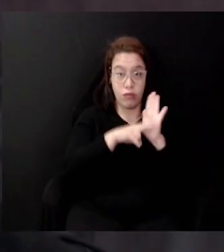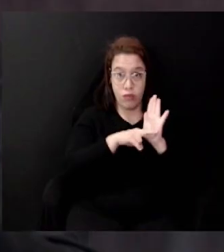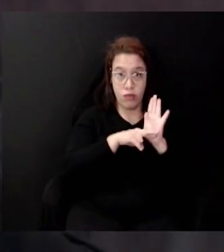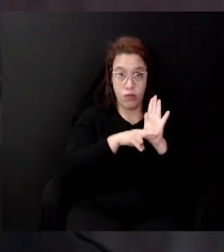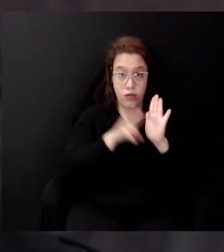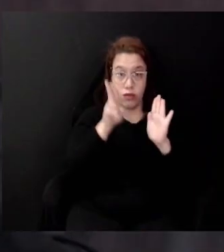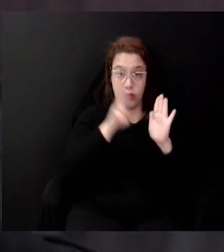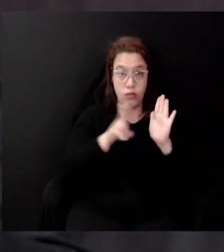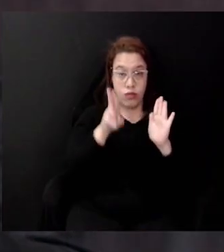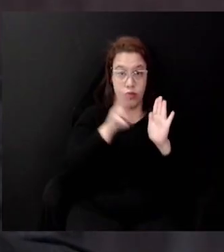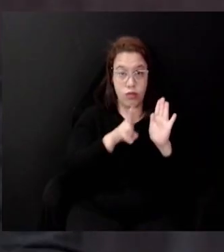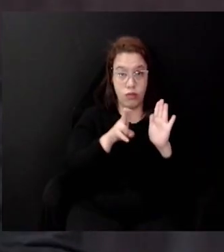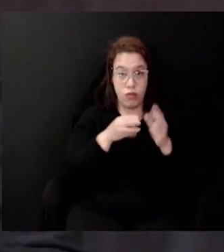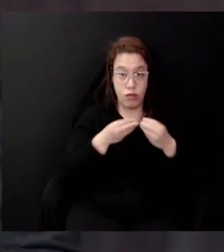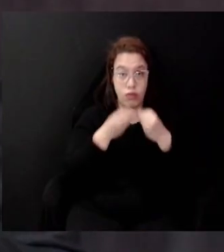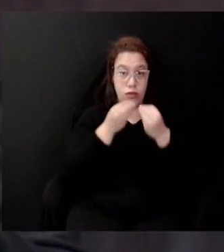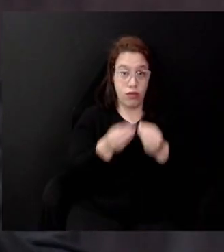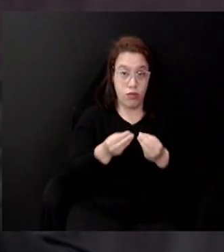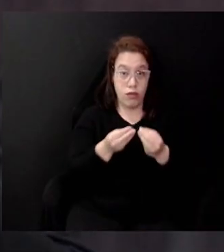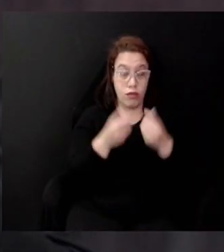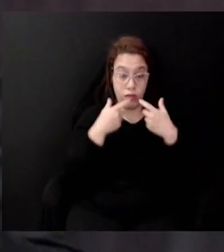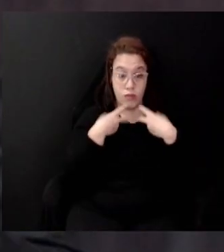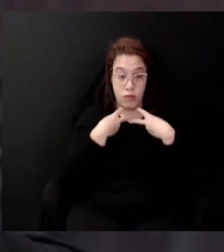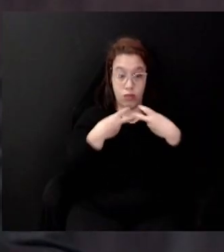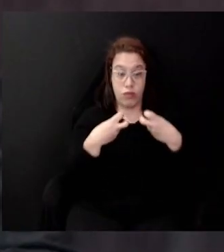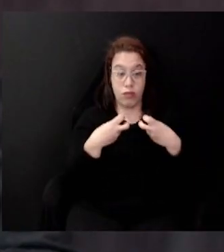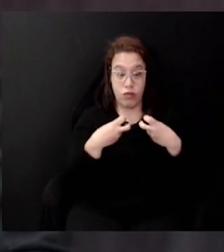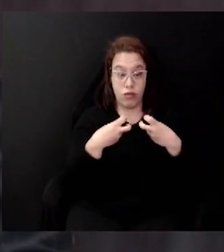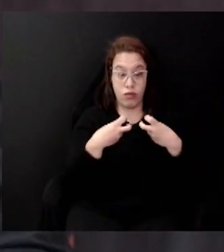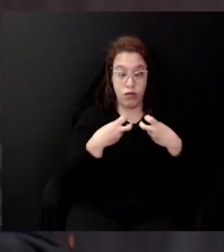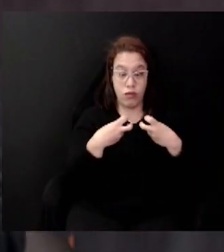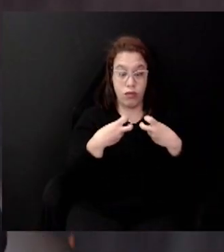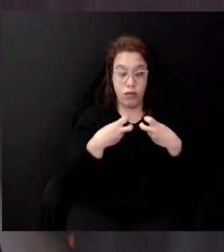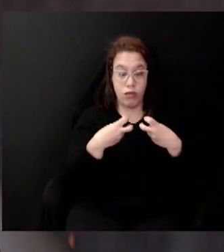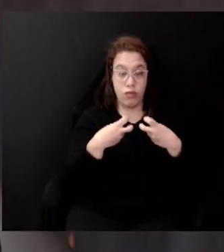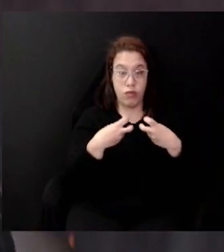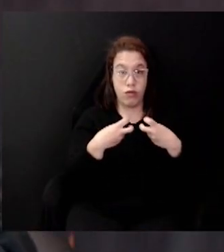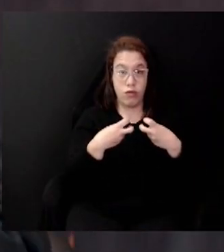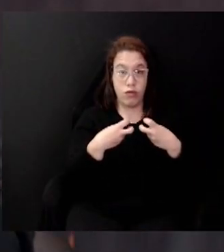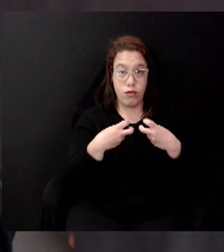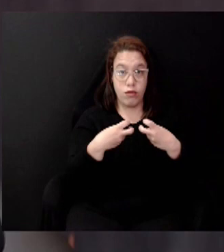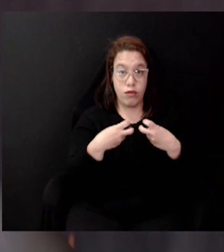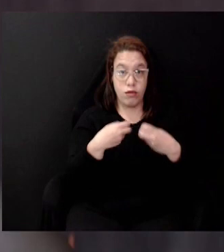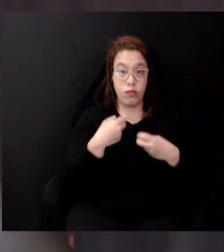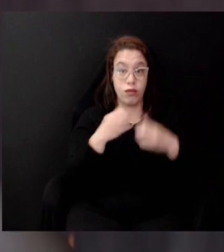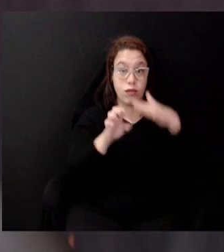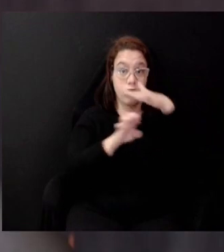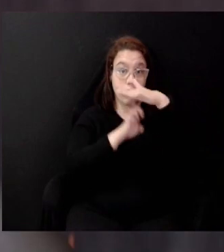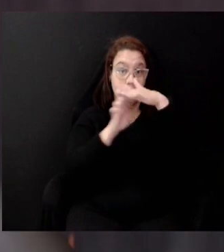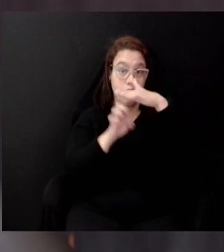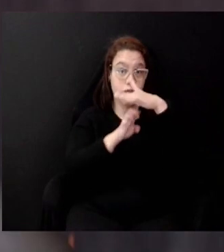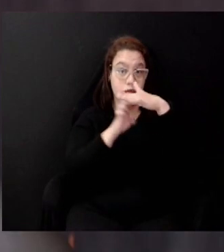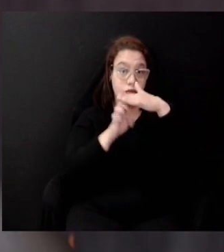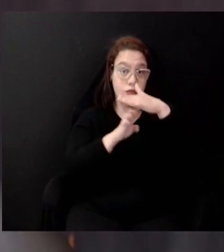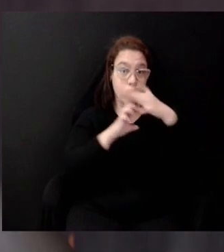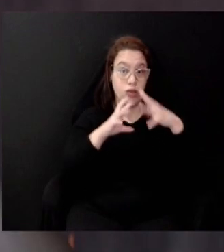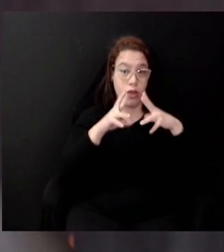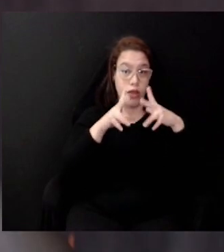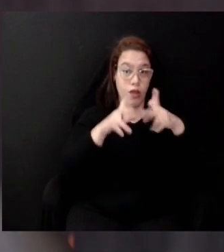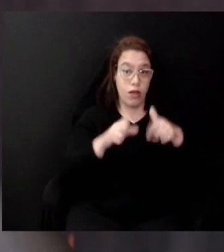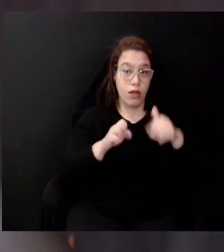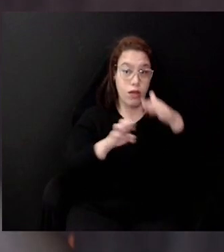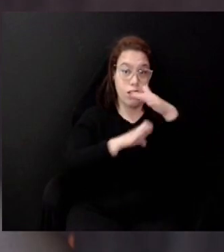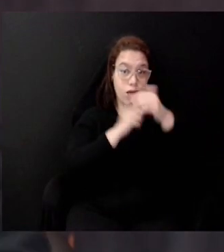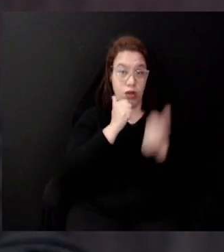ao fornecer o seu reconhecimento facial, você estava fornecendo para a empresa, para todas as empresas parceiras